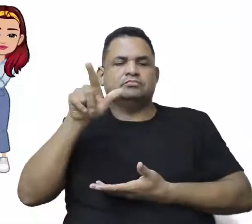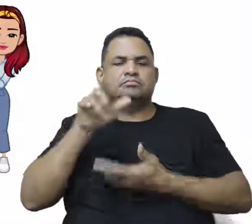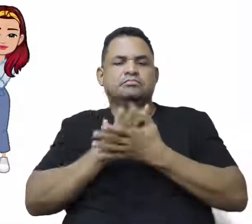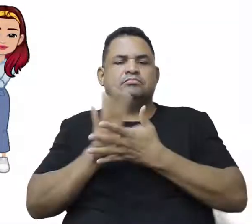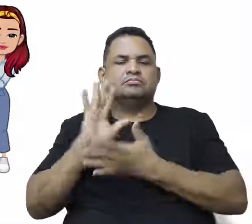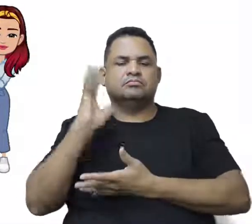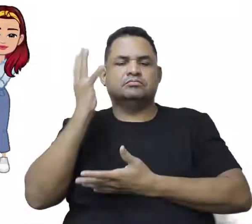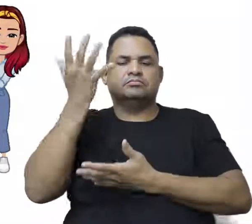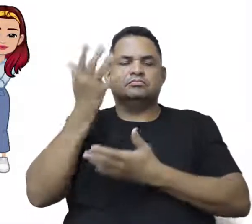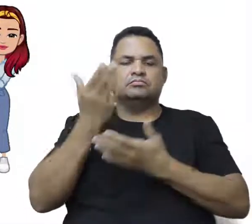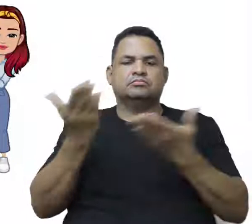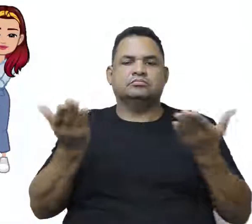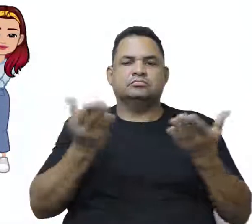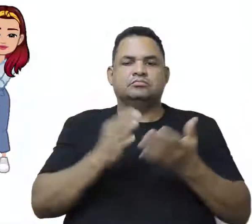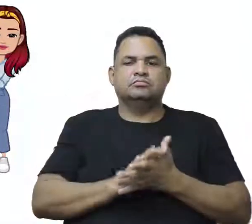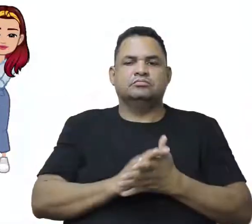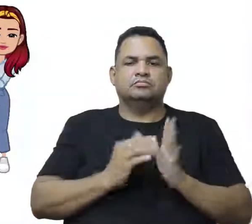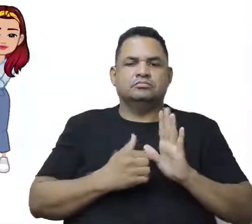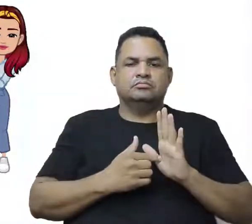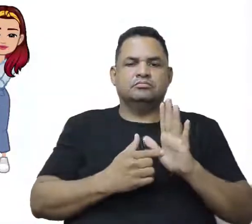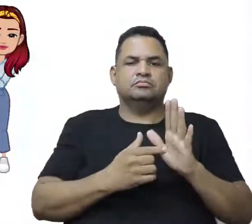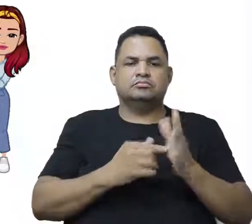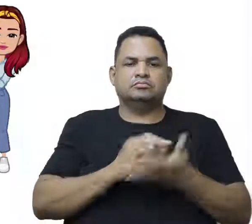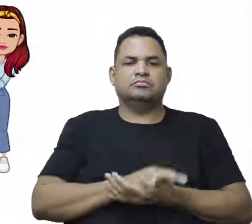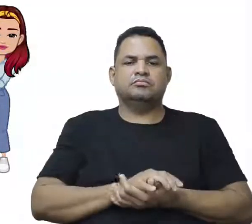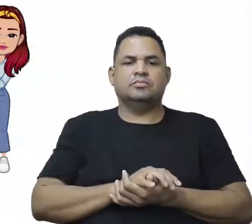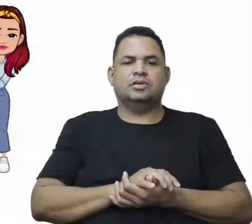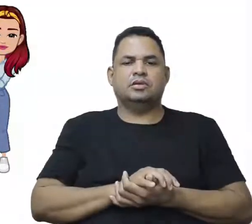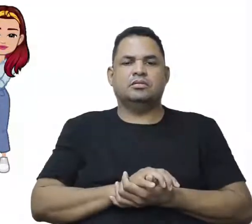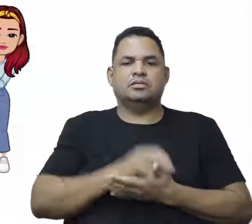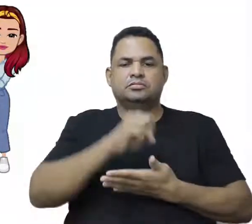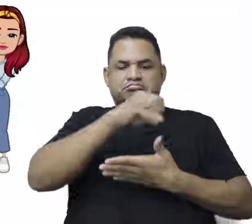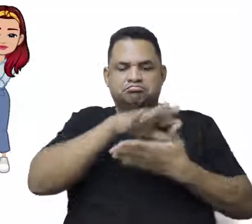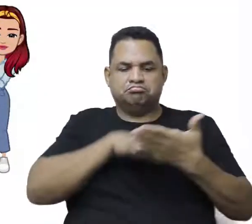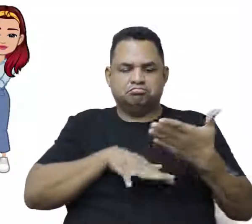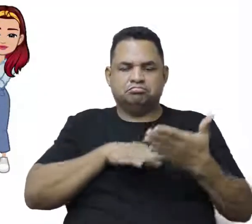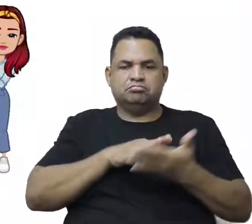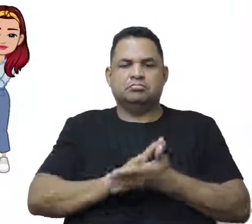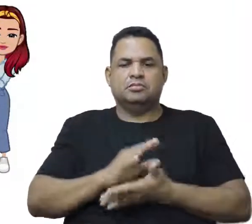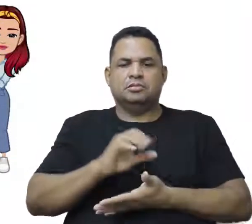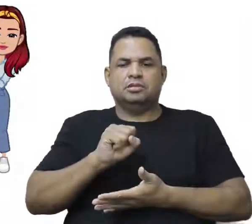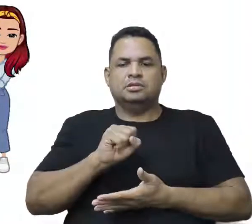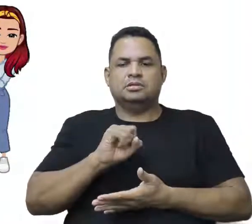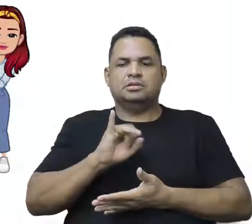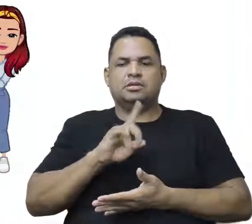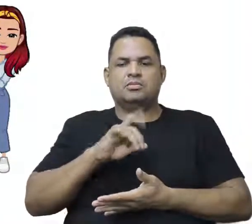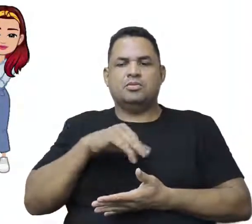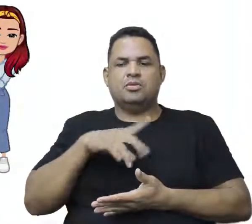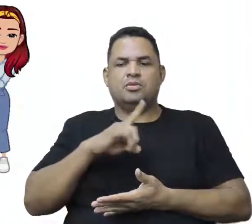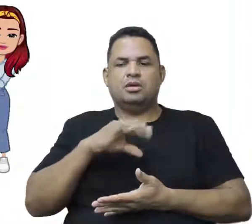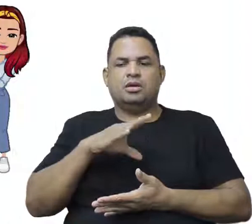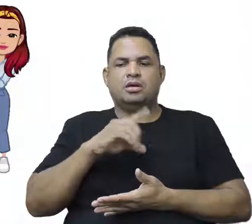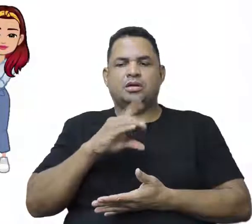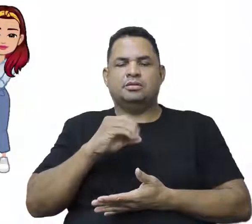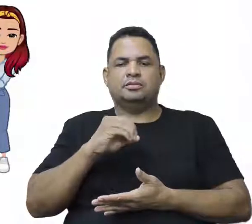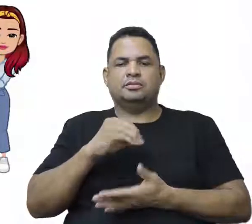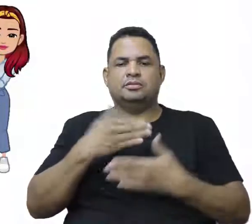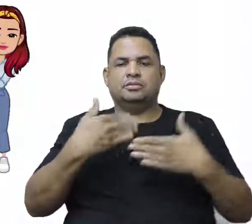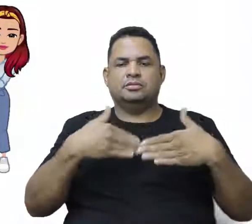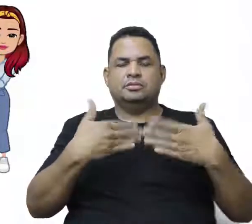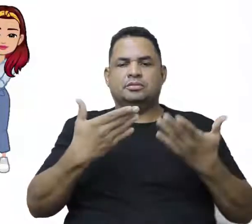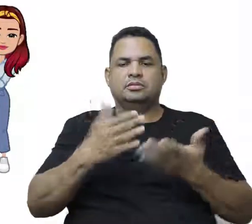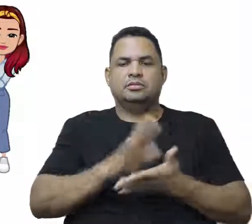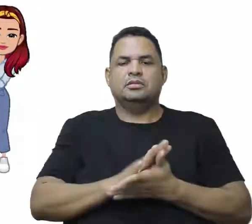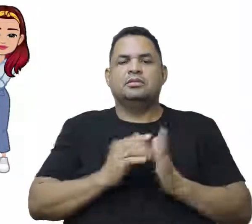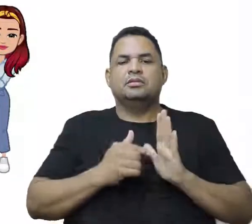aí a gente está mandando para vocês um simulado. Tem um simulado montado especificamente